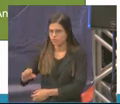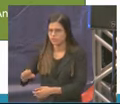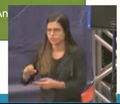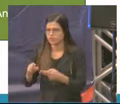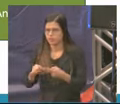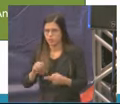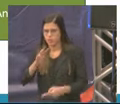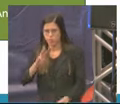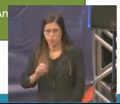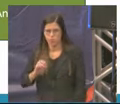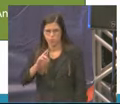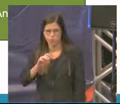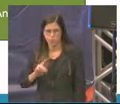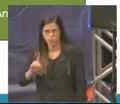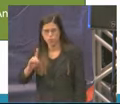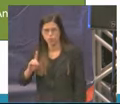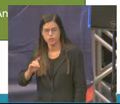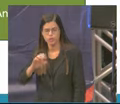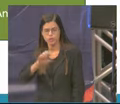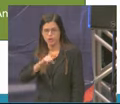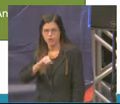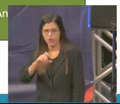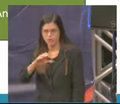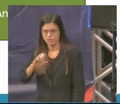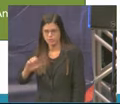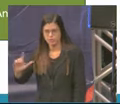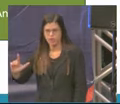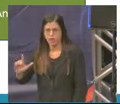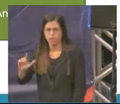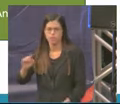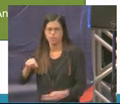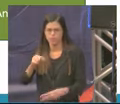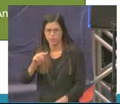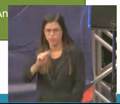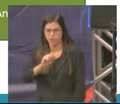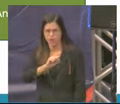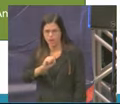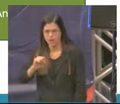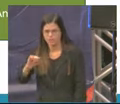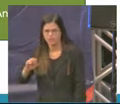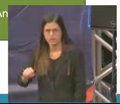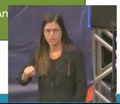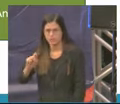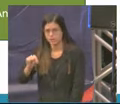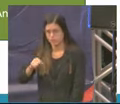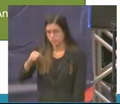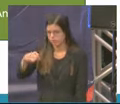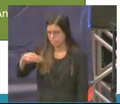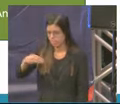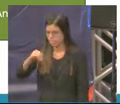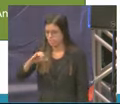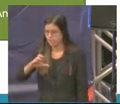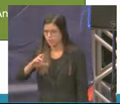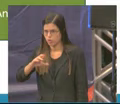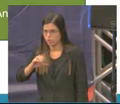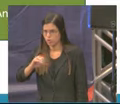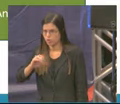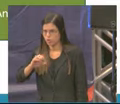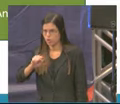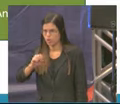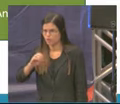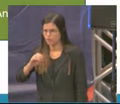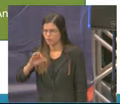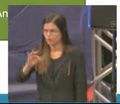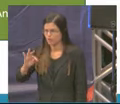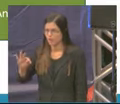Excel, PowerPoint e o Access depois caiu em desuso. E depois a Microsoft gentilmente deixou a gente copiar e piratear por